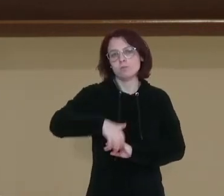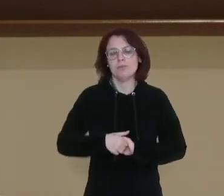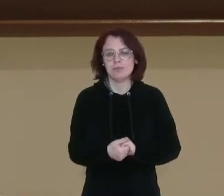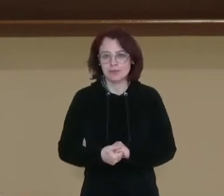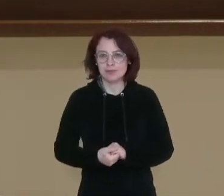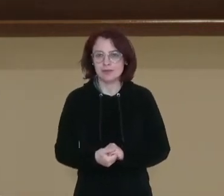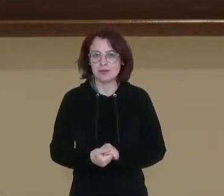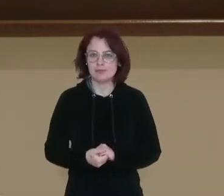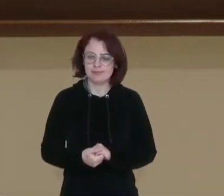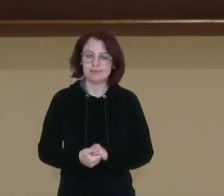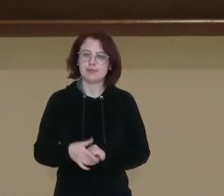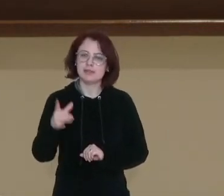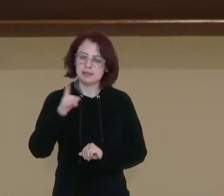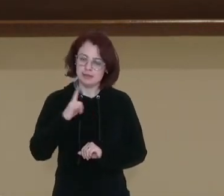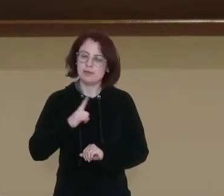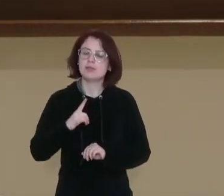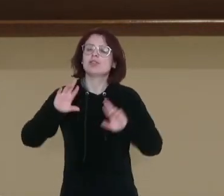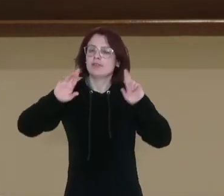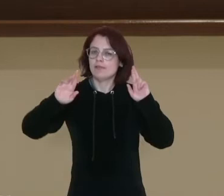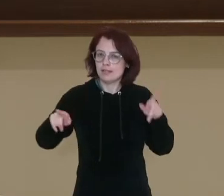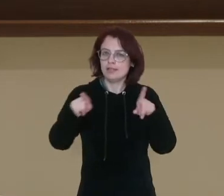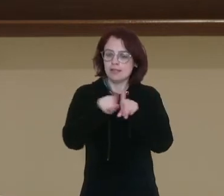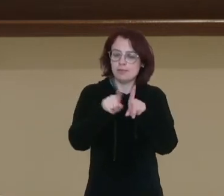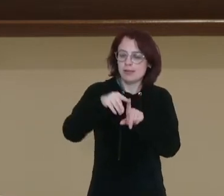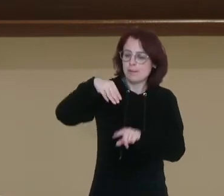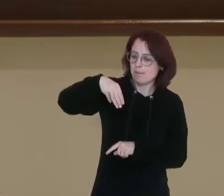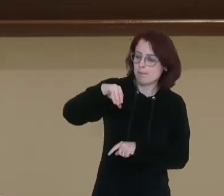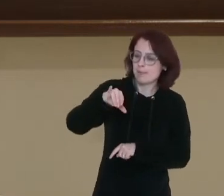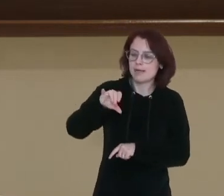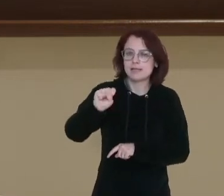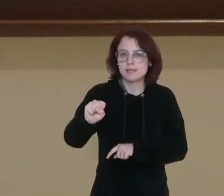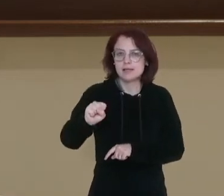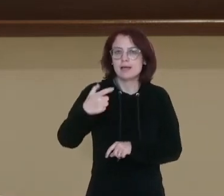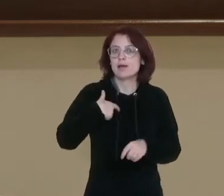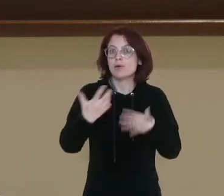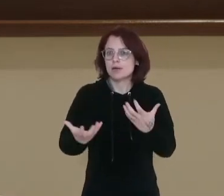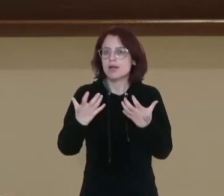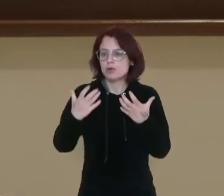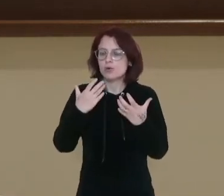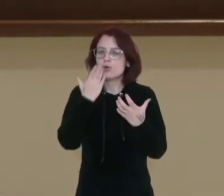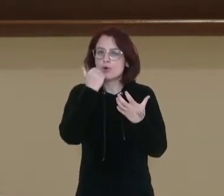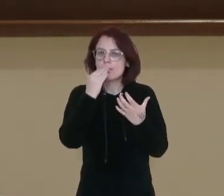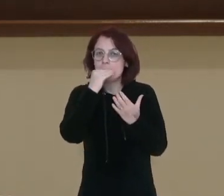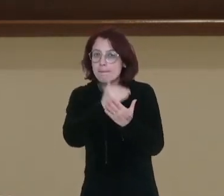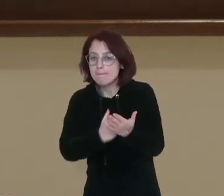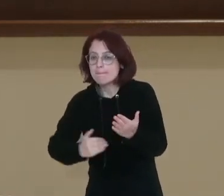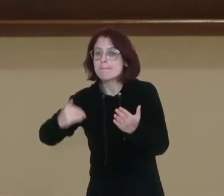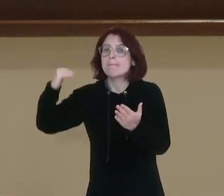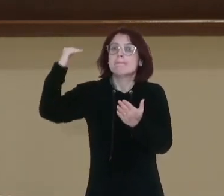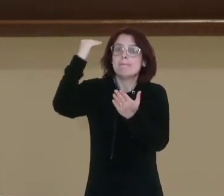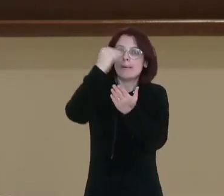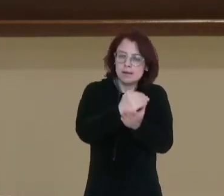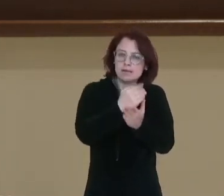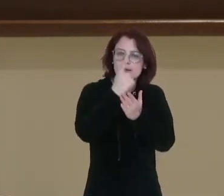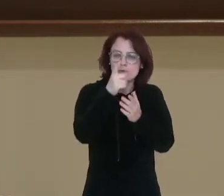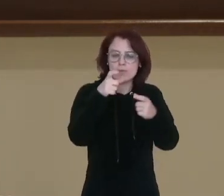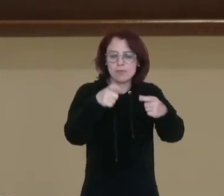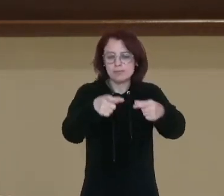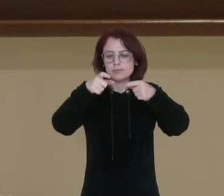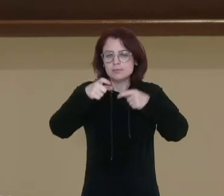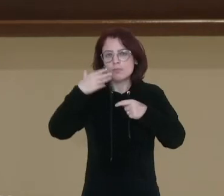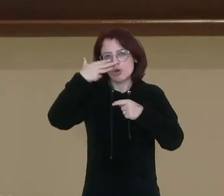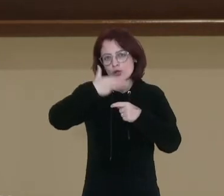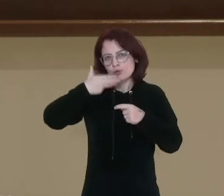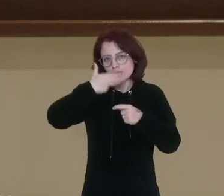do mais com i, né, da frase, eu quero comer mais um pedaço de pudim. Opa, estou